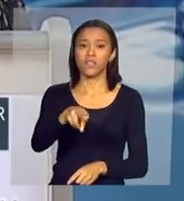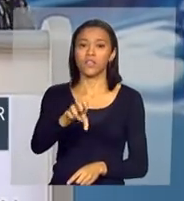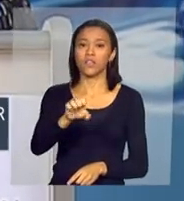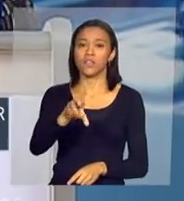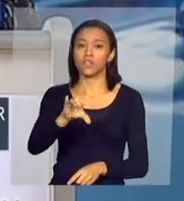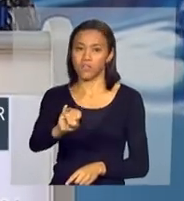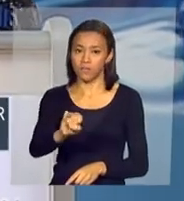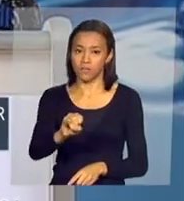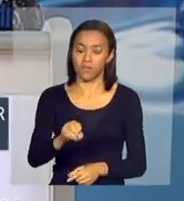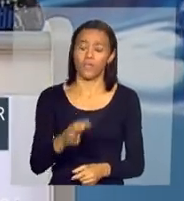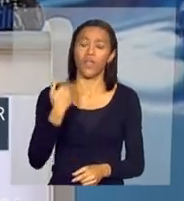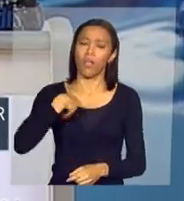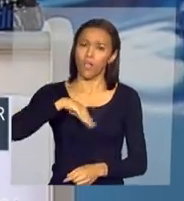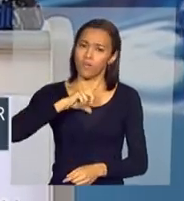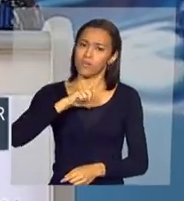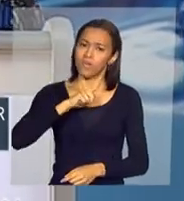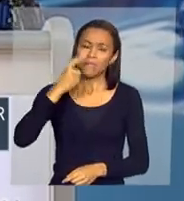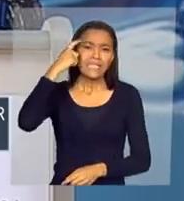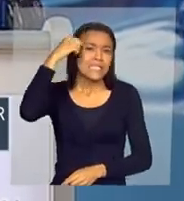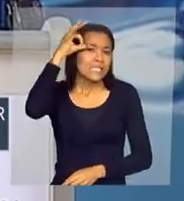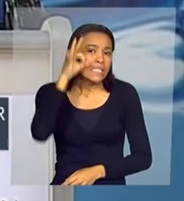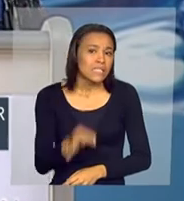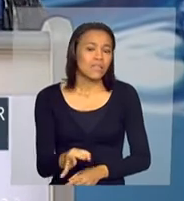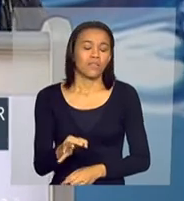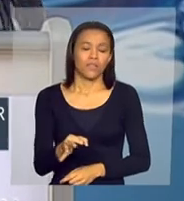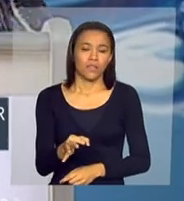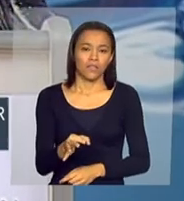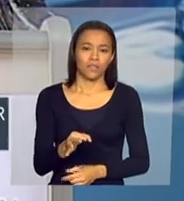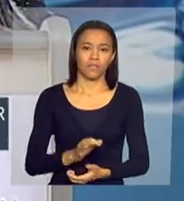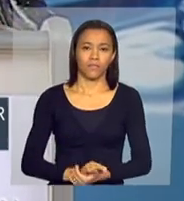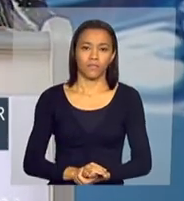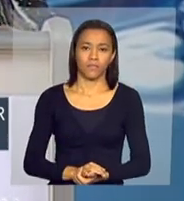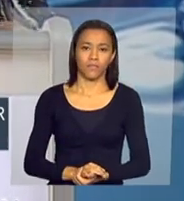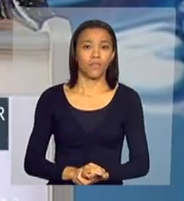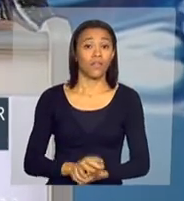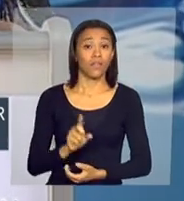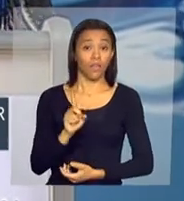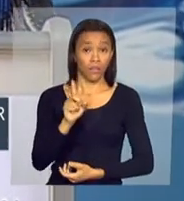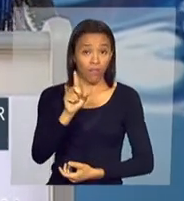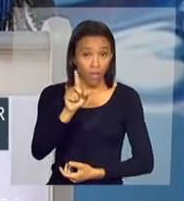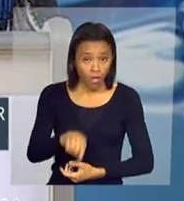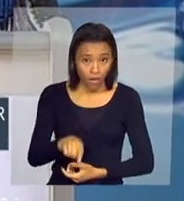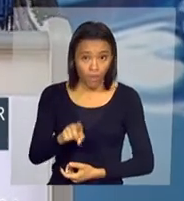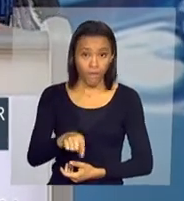Nós temos certeza que é uma questão,